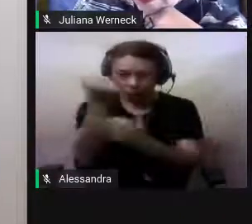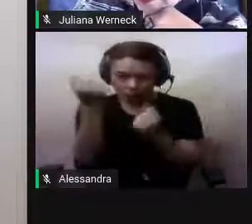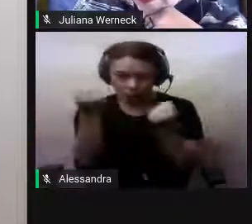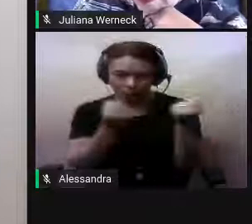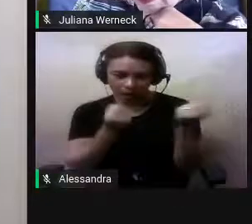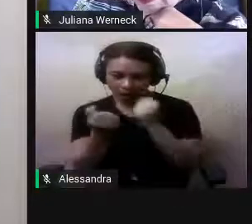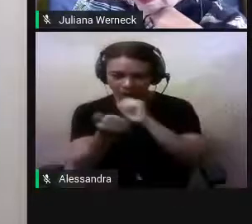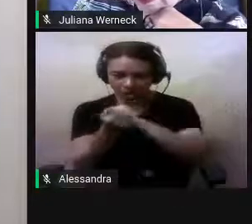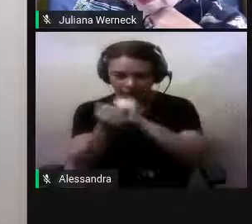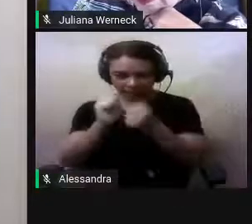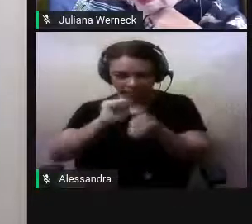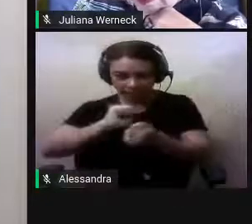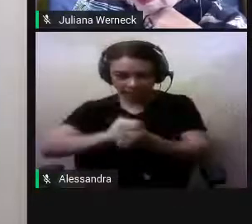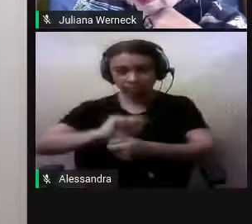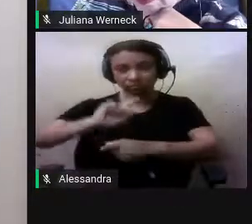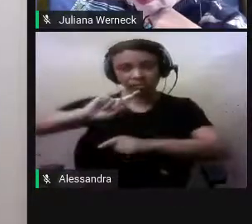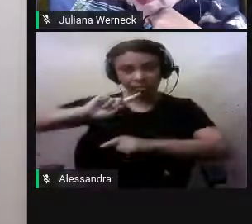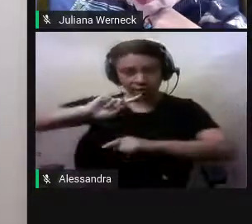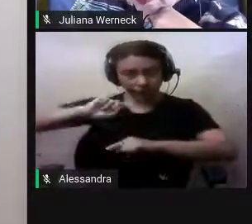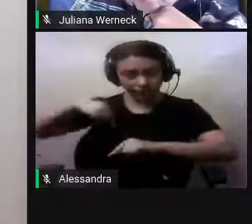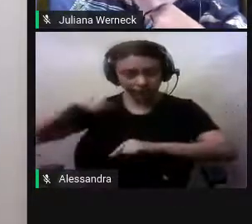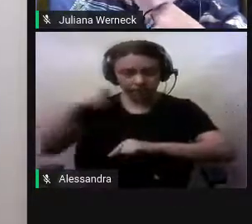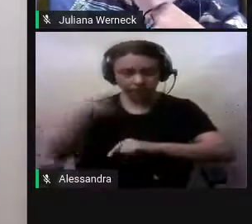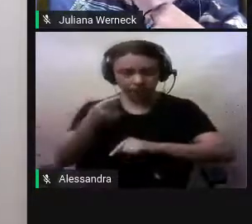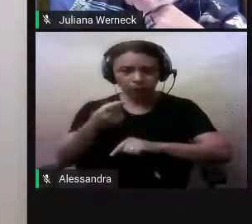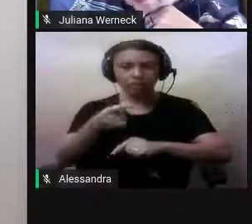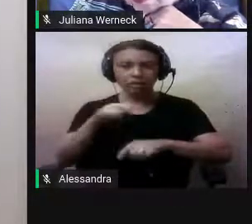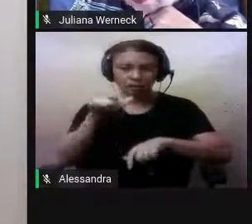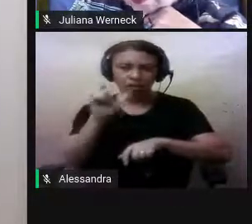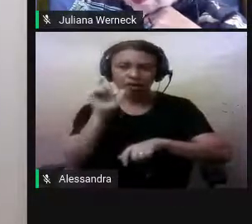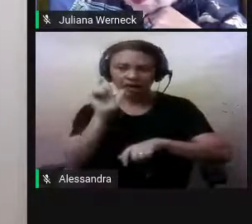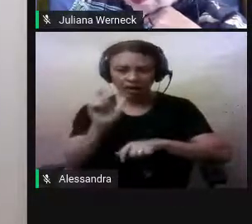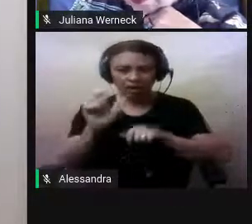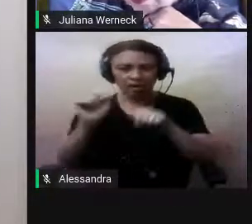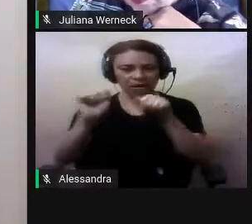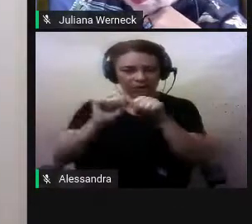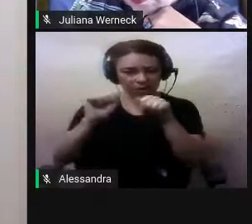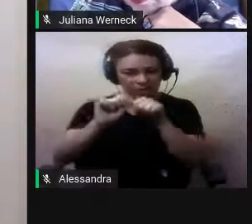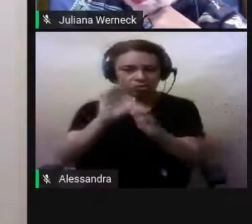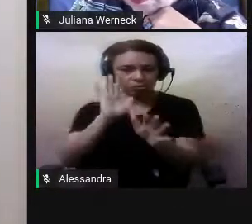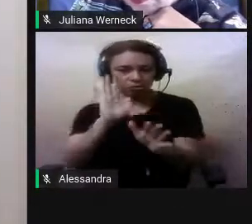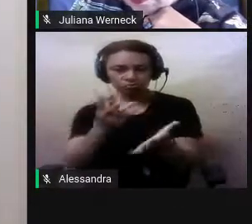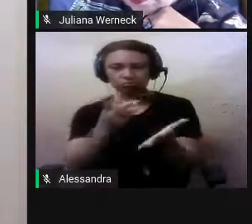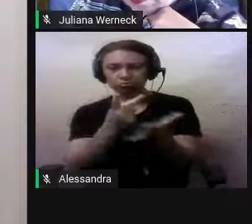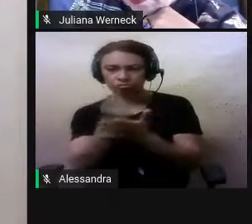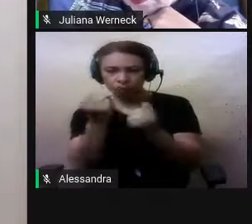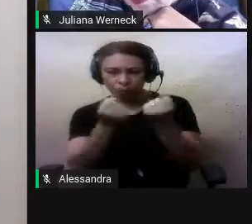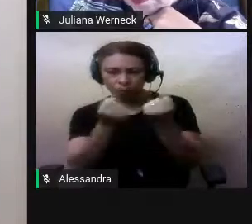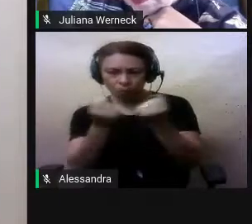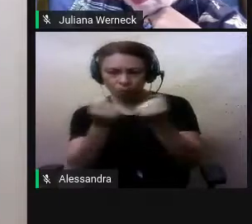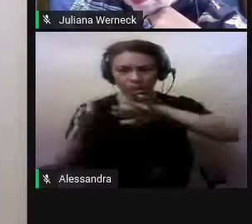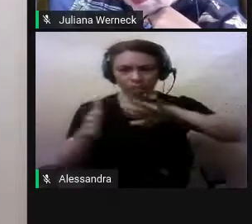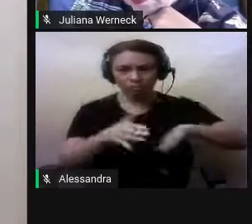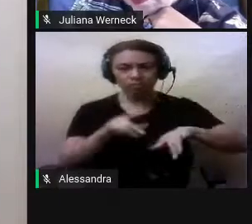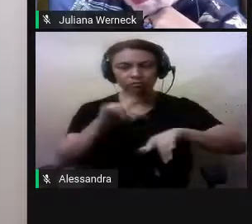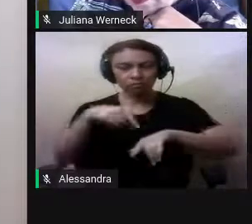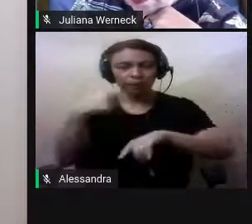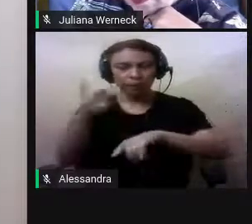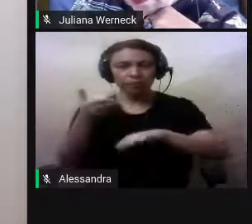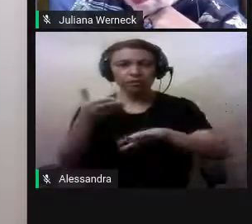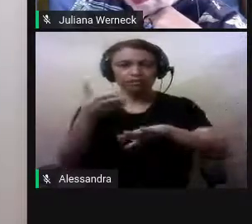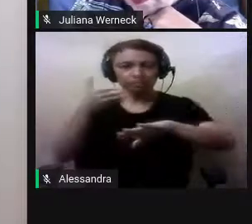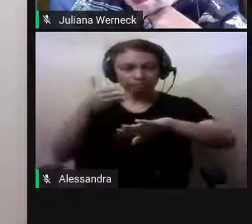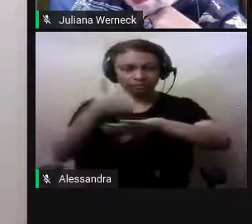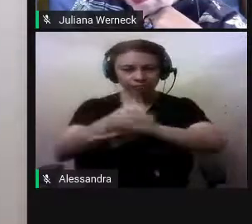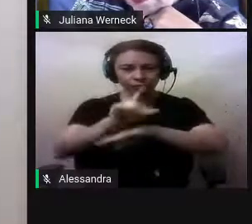a minha carteira. Depois que eu comprei o carro, eu dei entrada novamente no meu processo de habilitação, dessa vez em